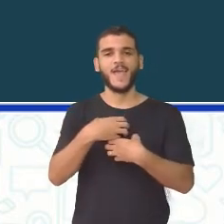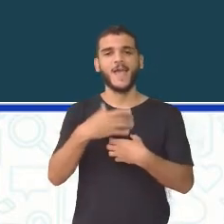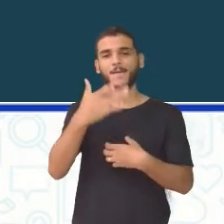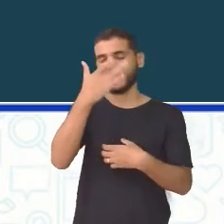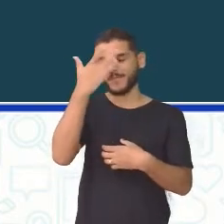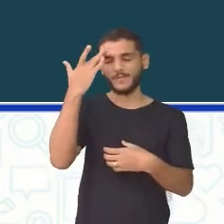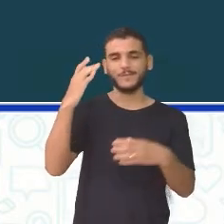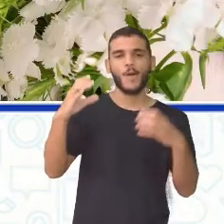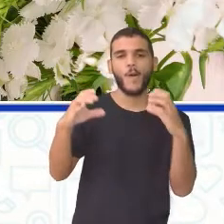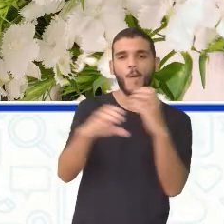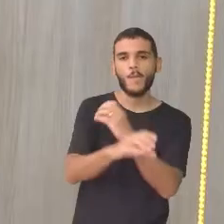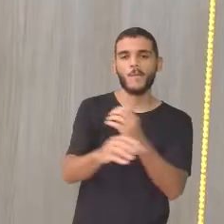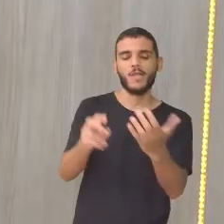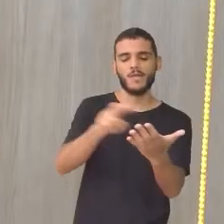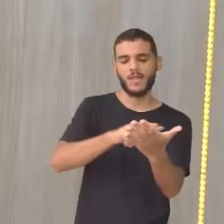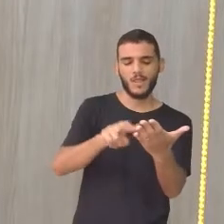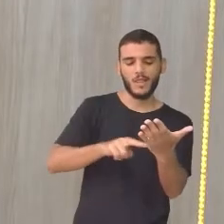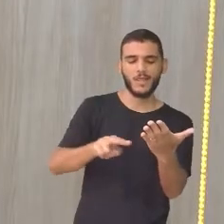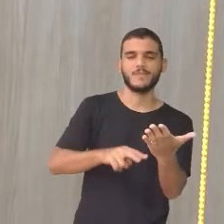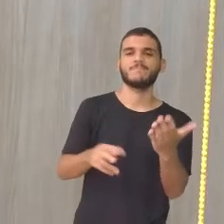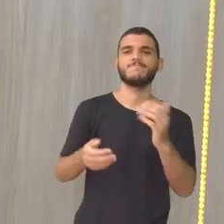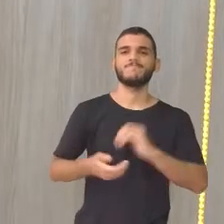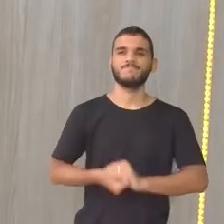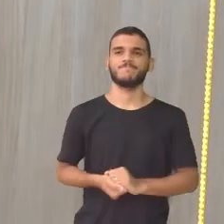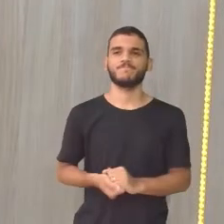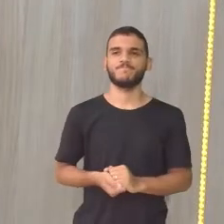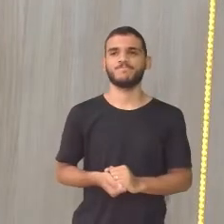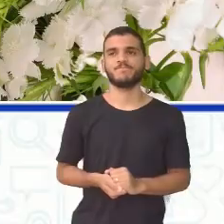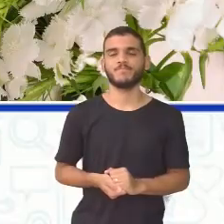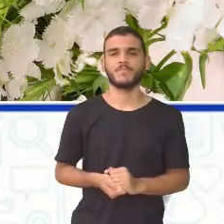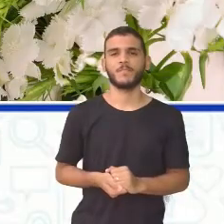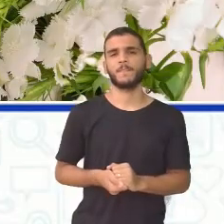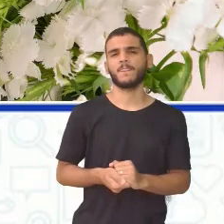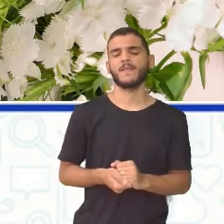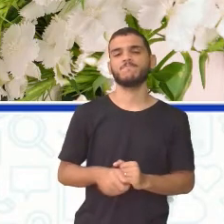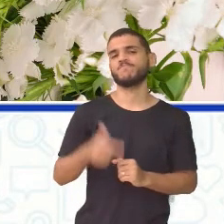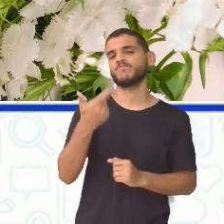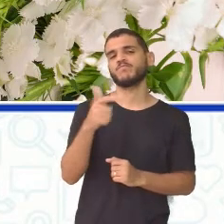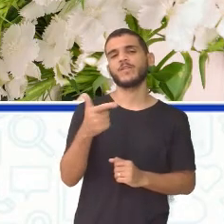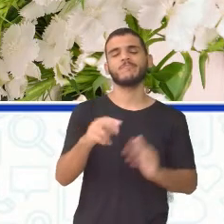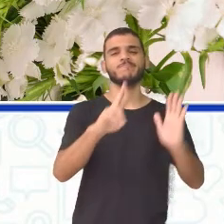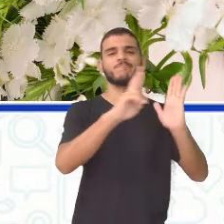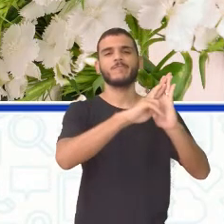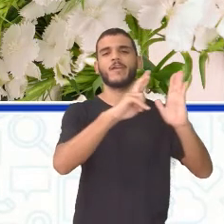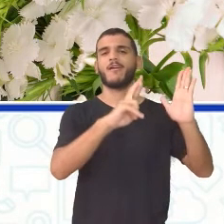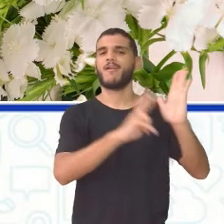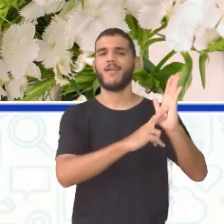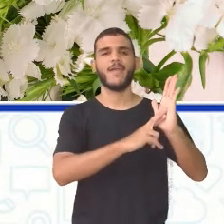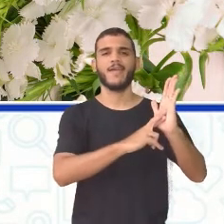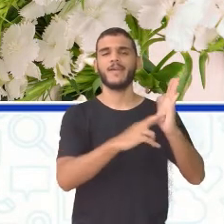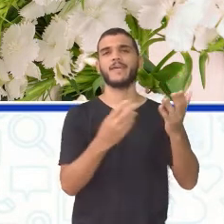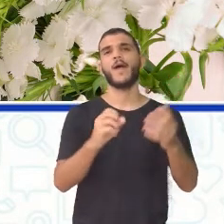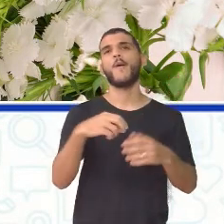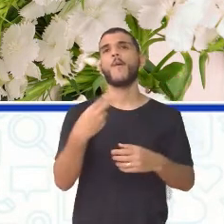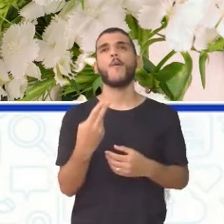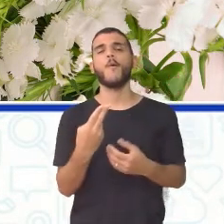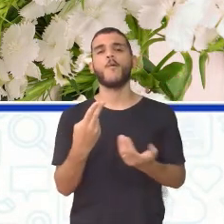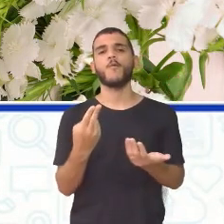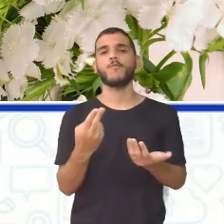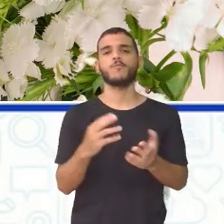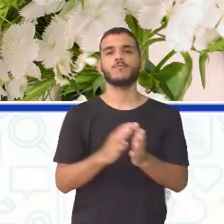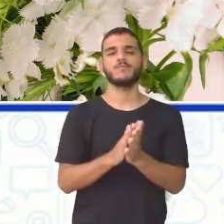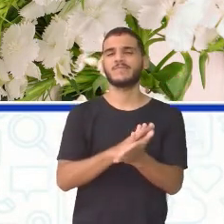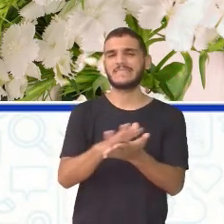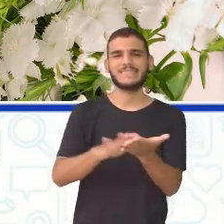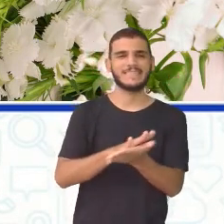leitoras e simbólica. Então, não há regra ou fórmula pronta para escrever o que